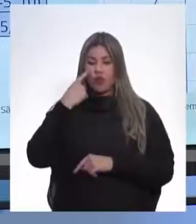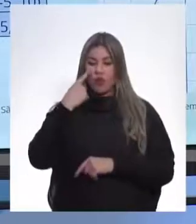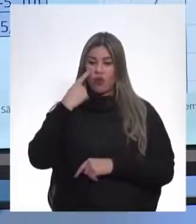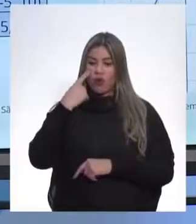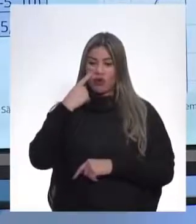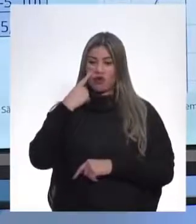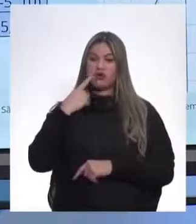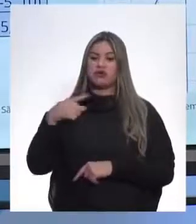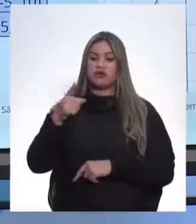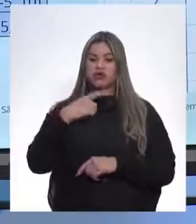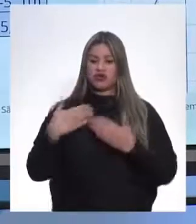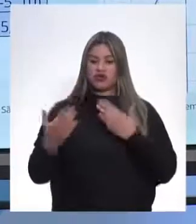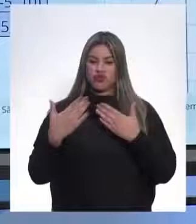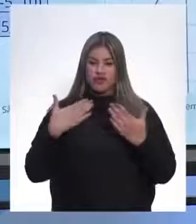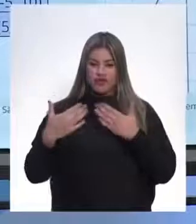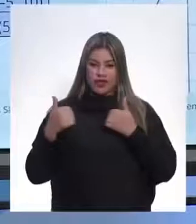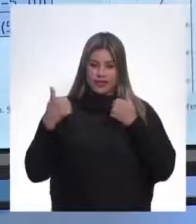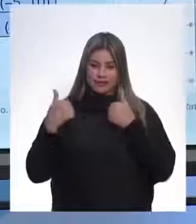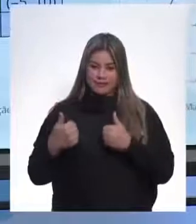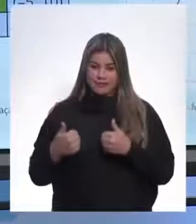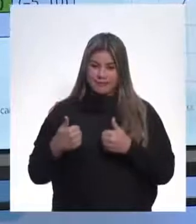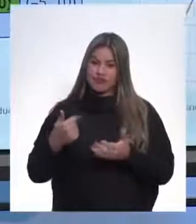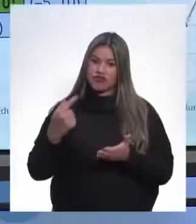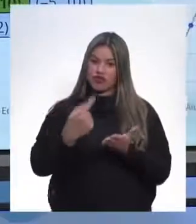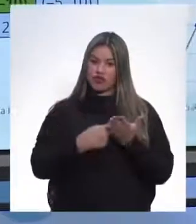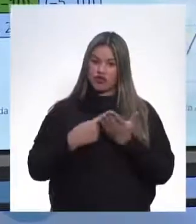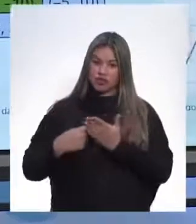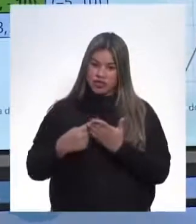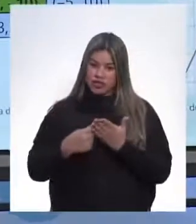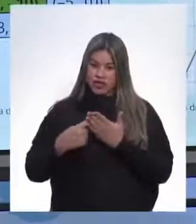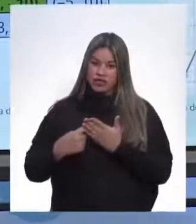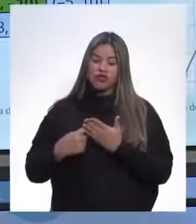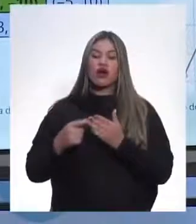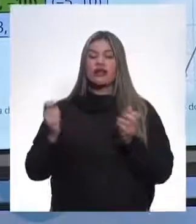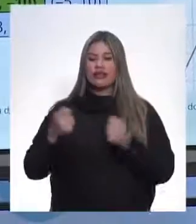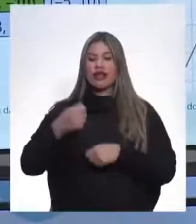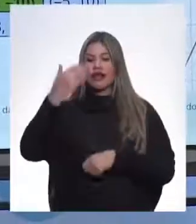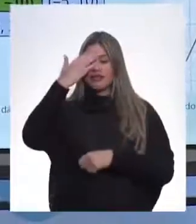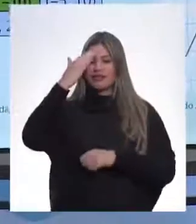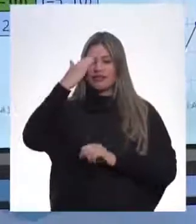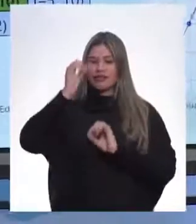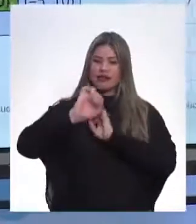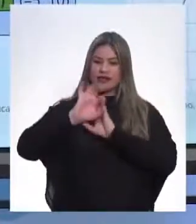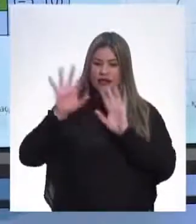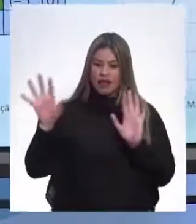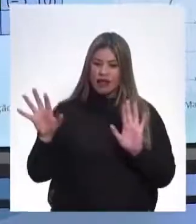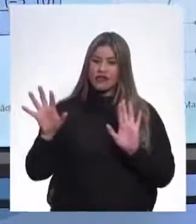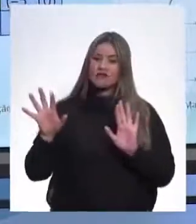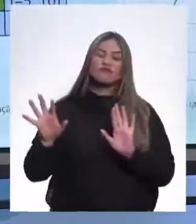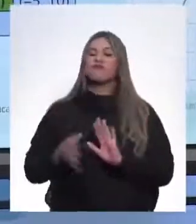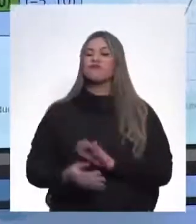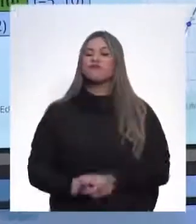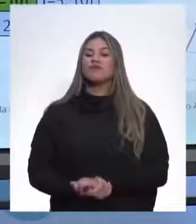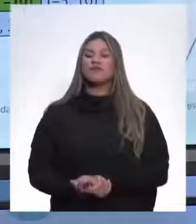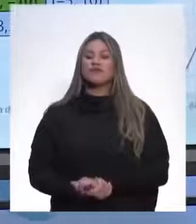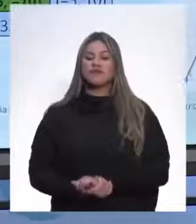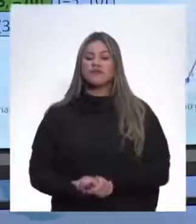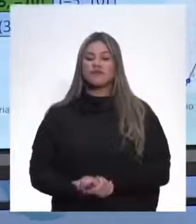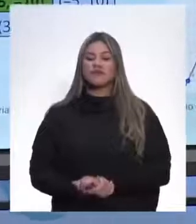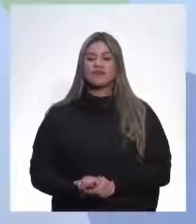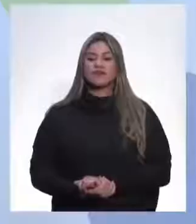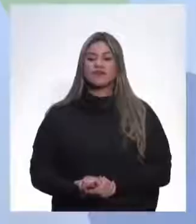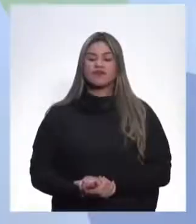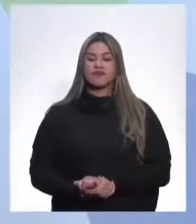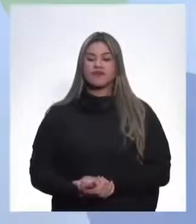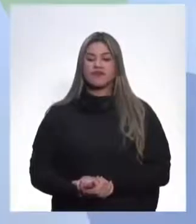conversa sobre essa construção. Pode ser? Eu acho que é uma forma de tentar compreender, né, o que está acontecendo. Uma